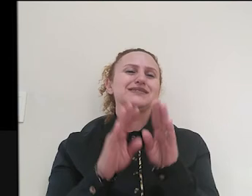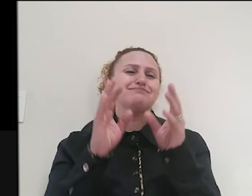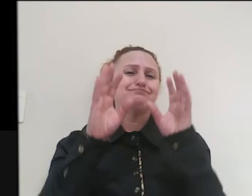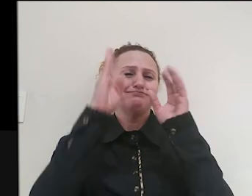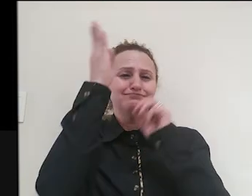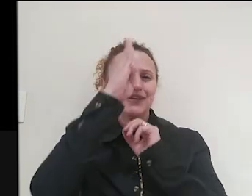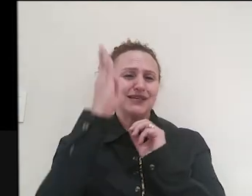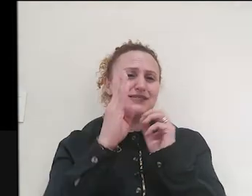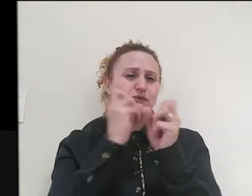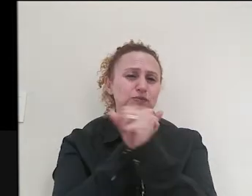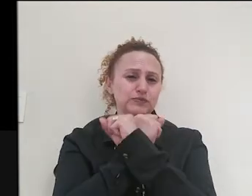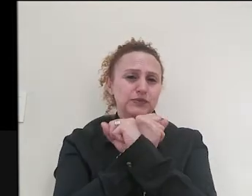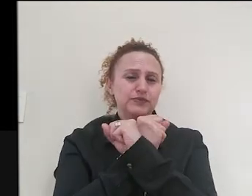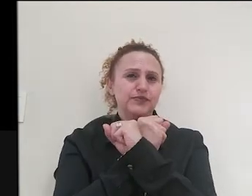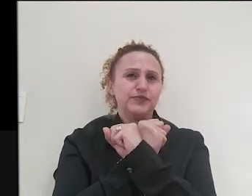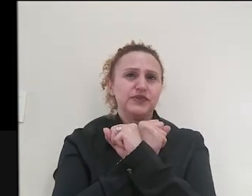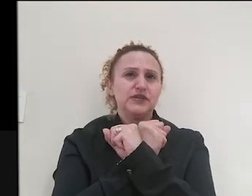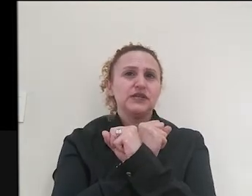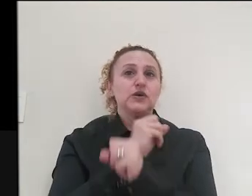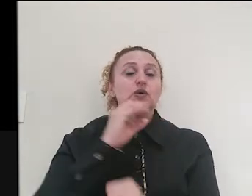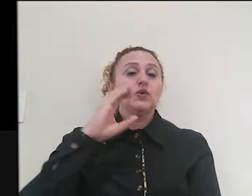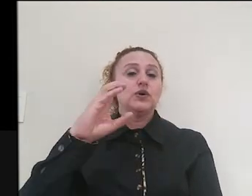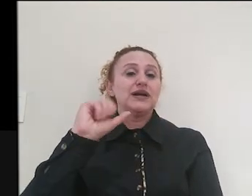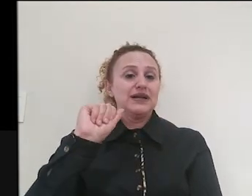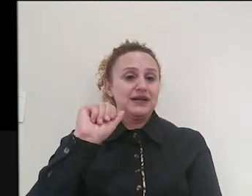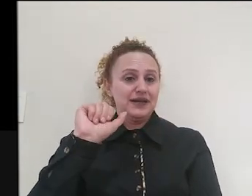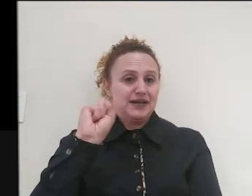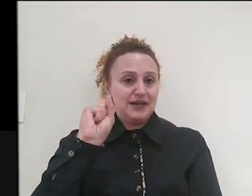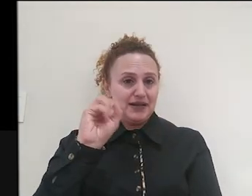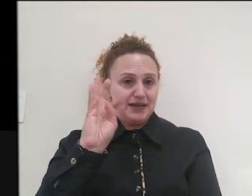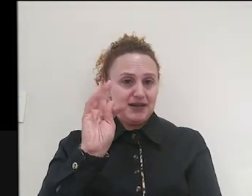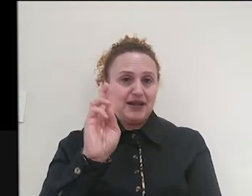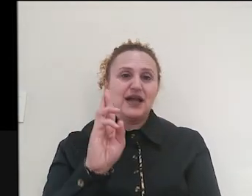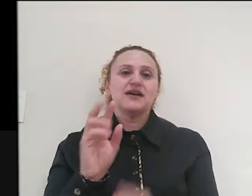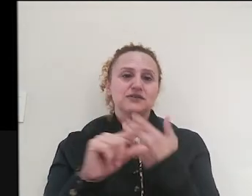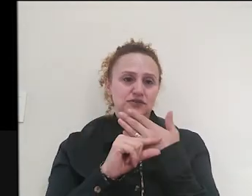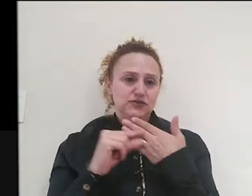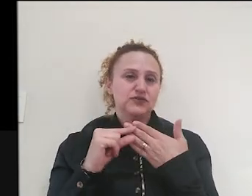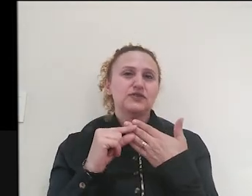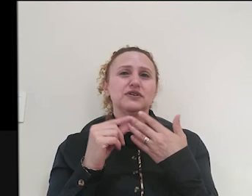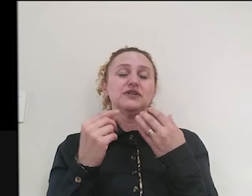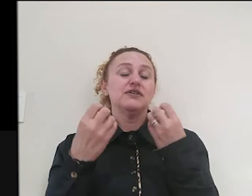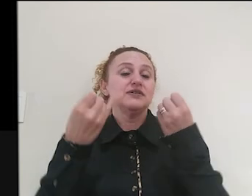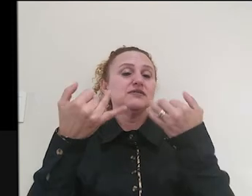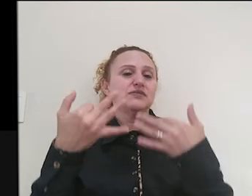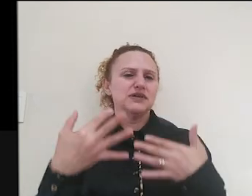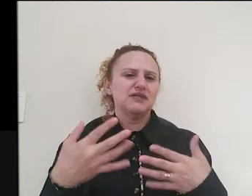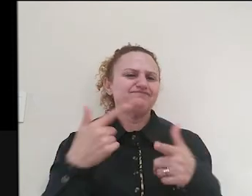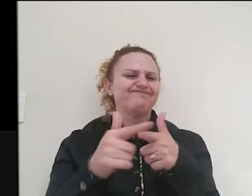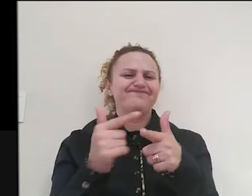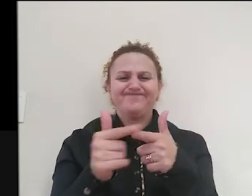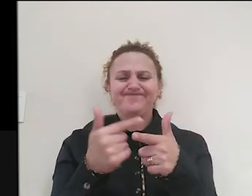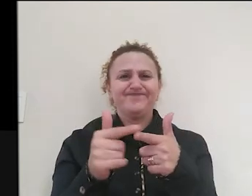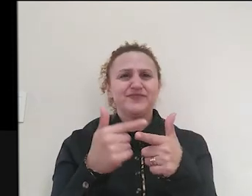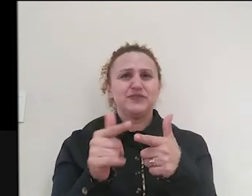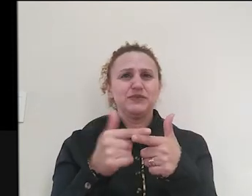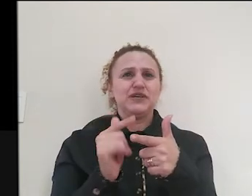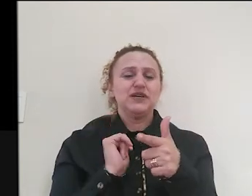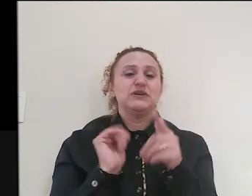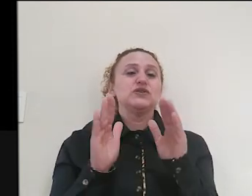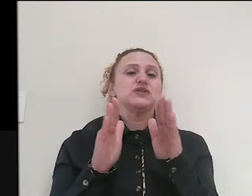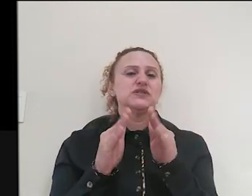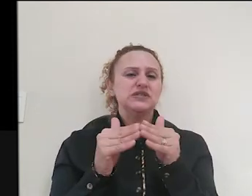O Castro Alves é uma das primeiras vozes que levantam, né, esse problema que muitos fingiam não